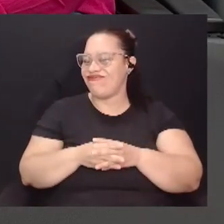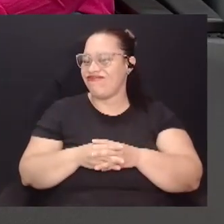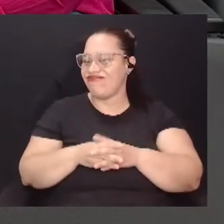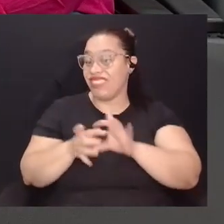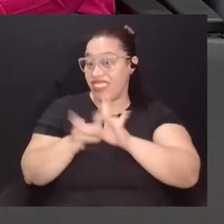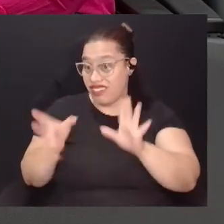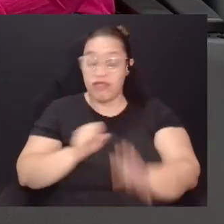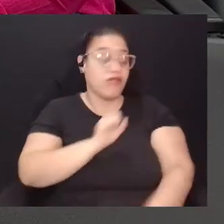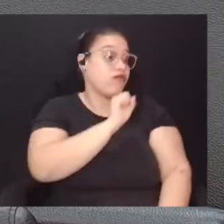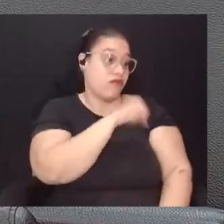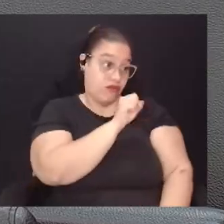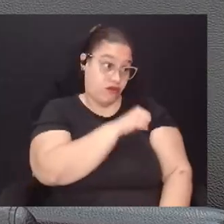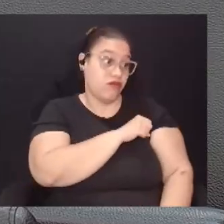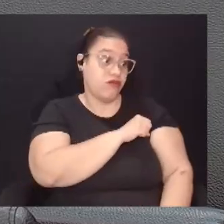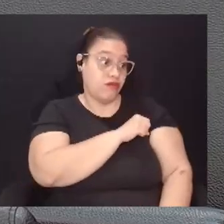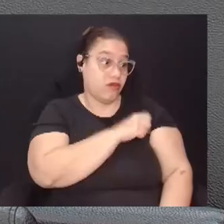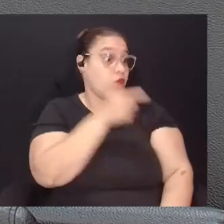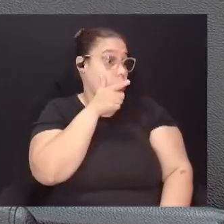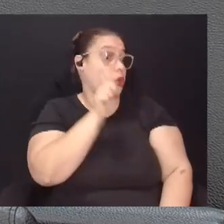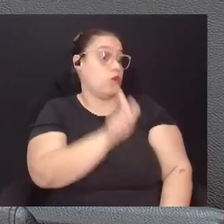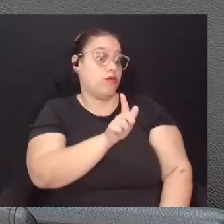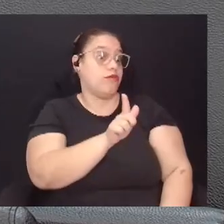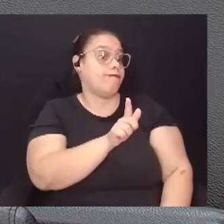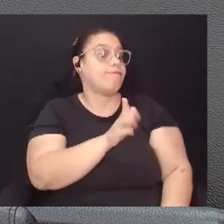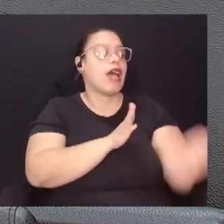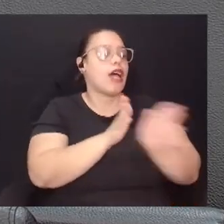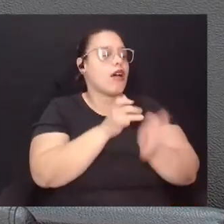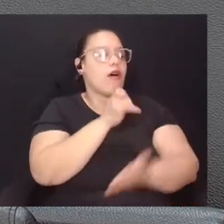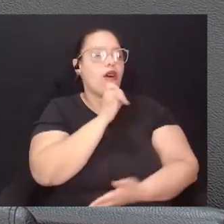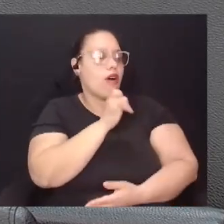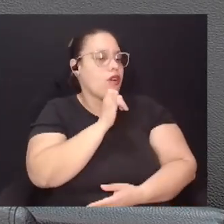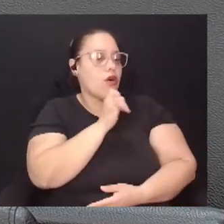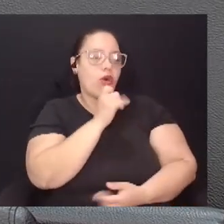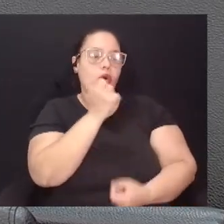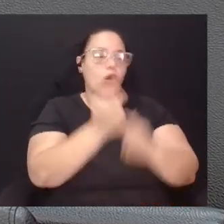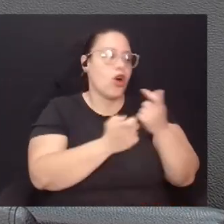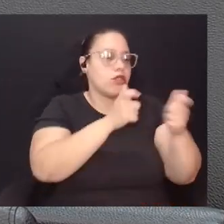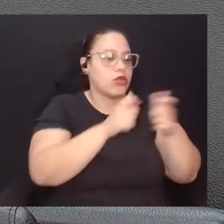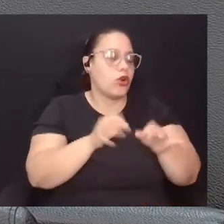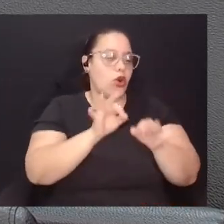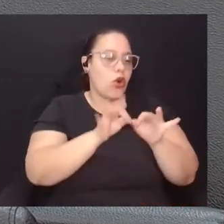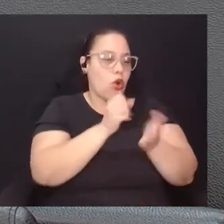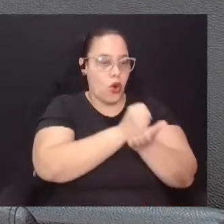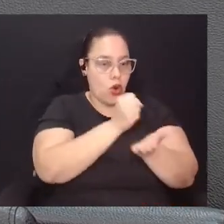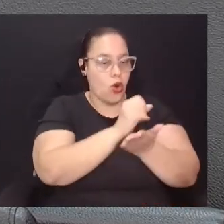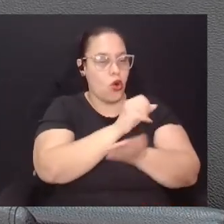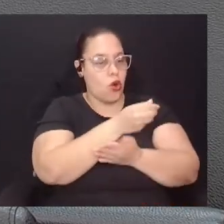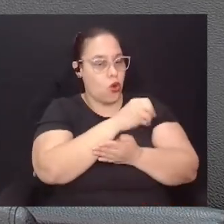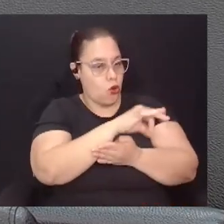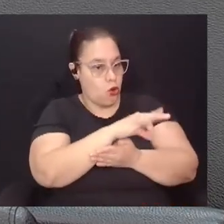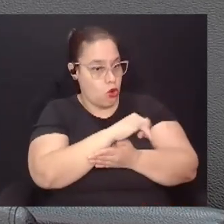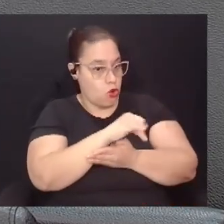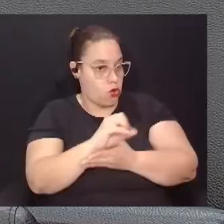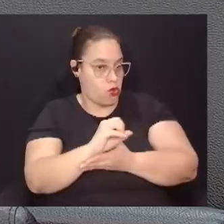tão permitido, né? Exatamente, a gente conseguiria ter acesso, por exemplo, a alguns outros ofícios, né? Muitas